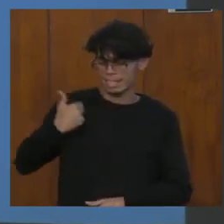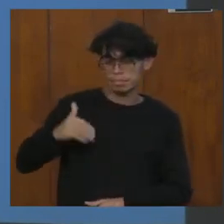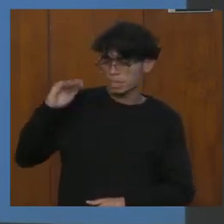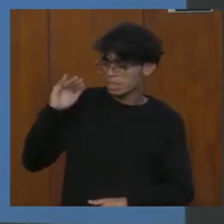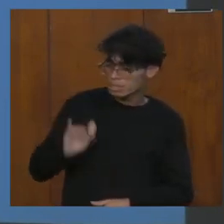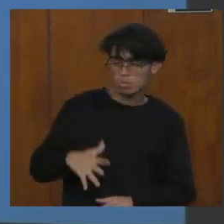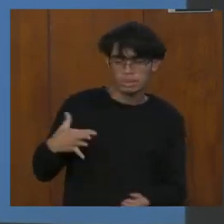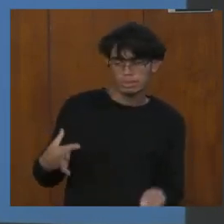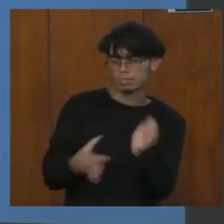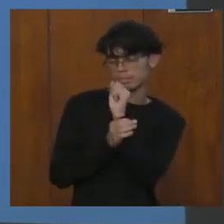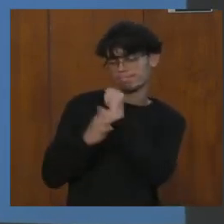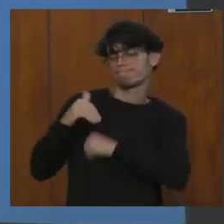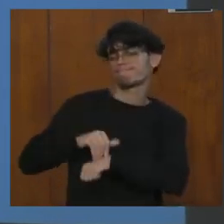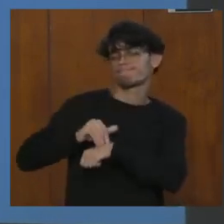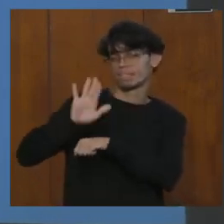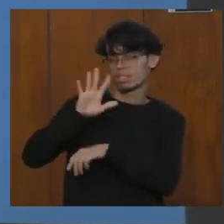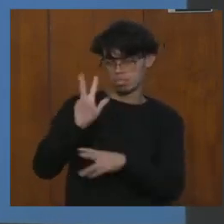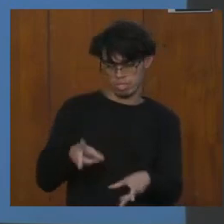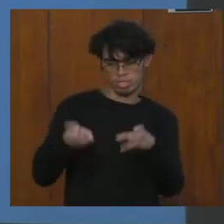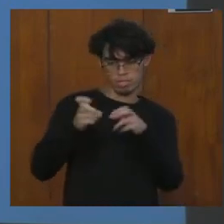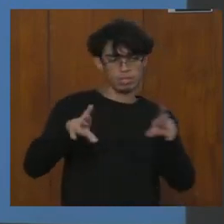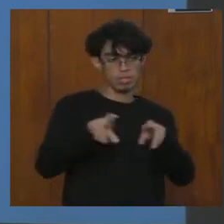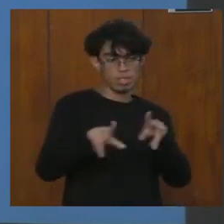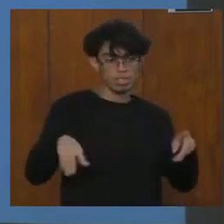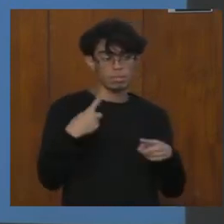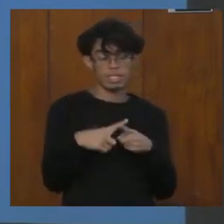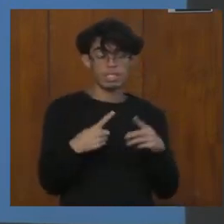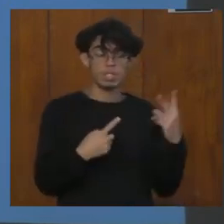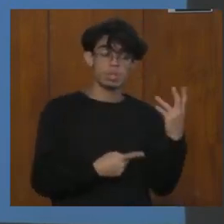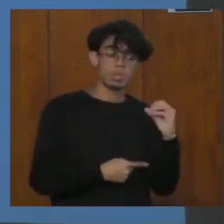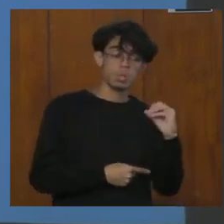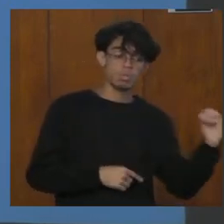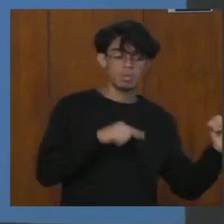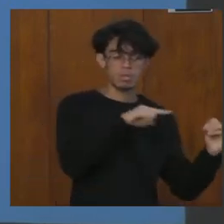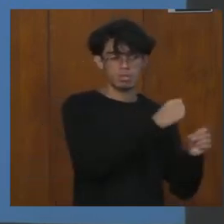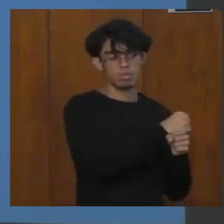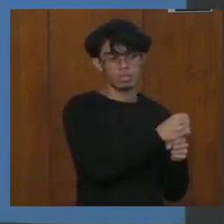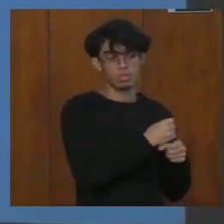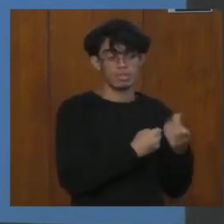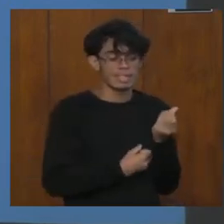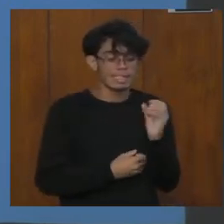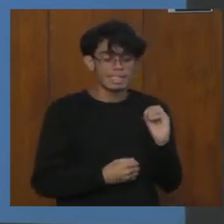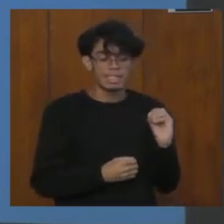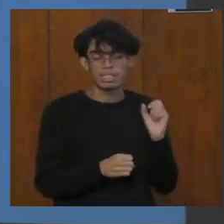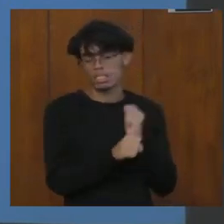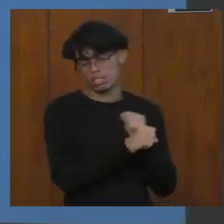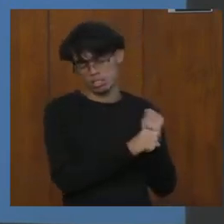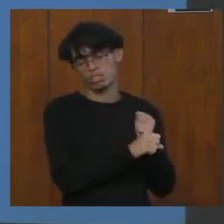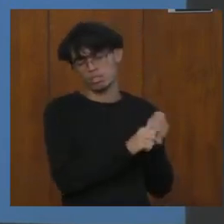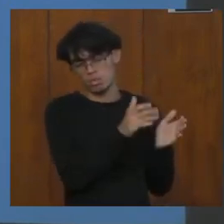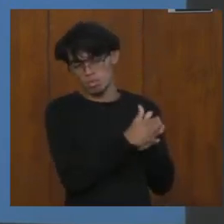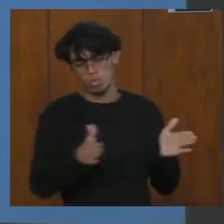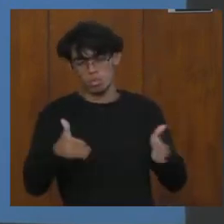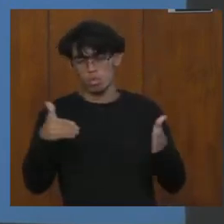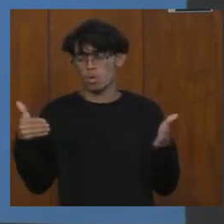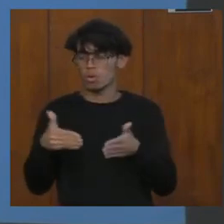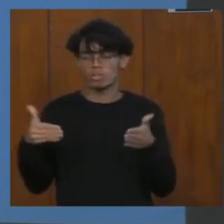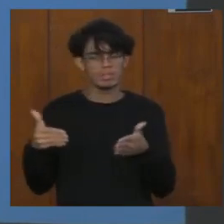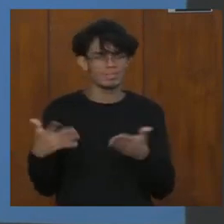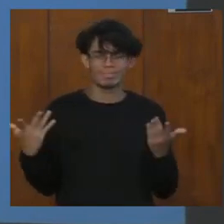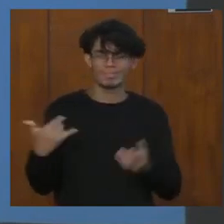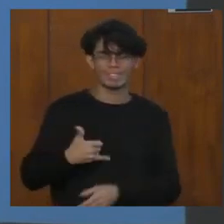segurança. E olha a diferença, né? Em 2000, nós chegamos a 60 anos. Hoje eles vivem que nem a